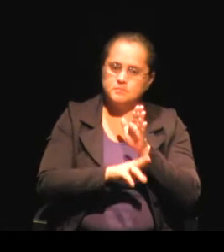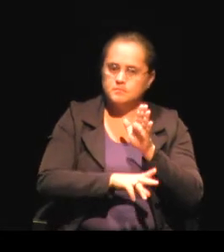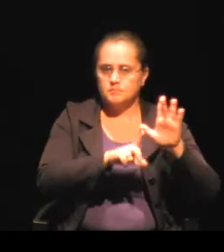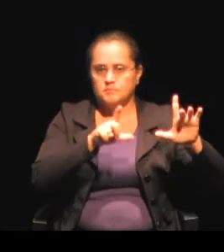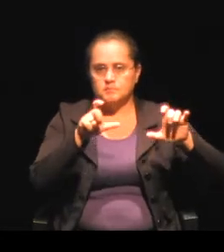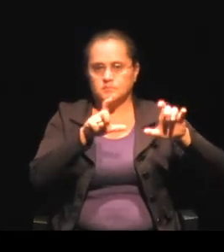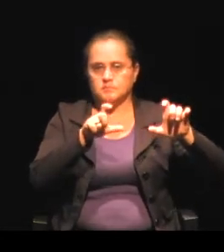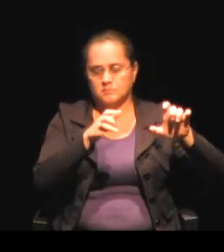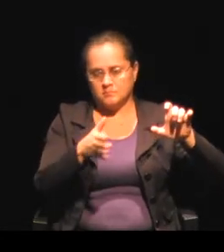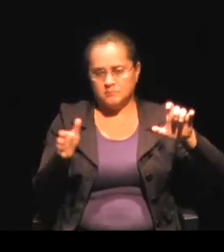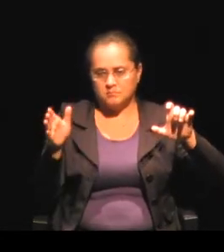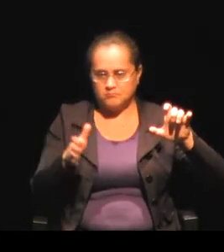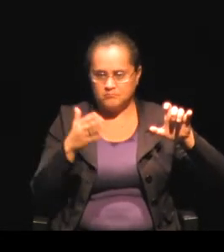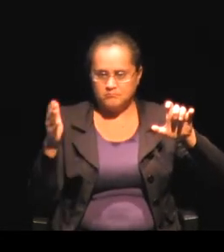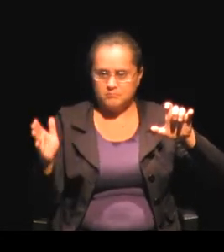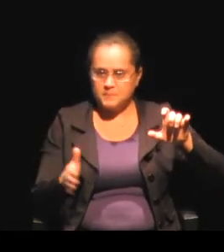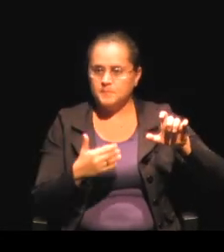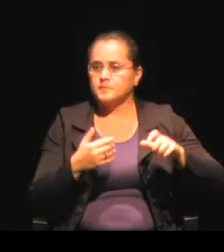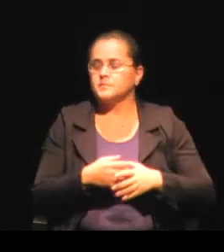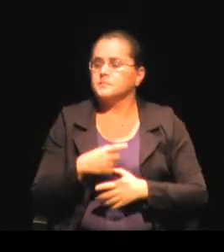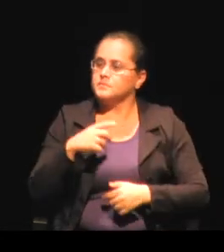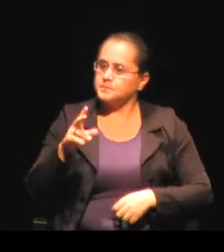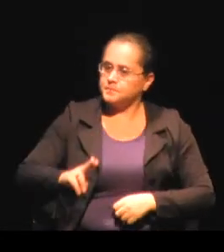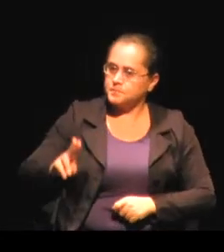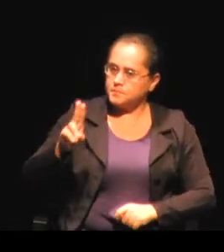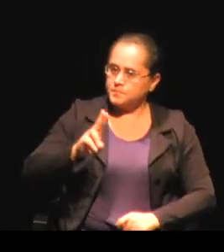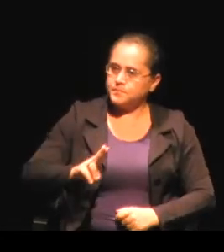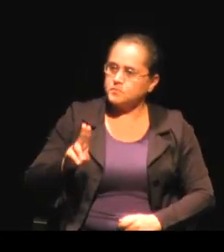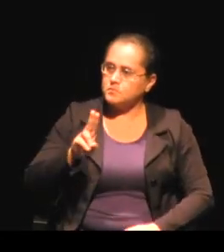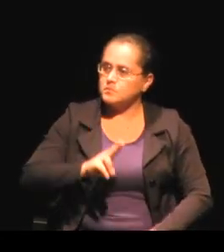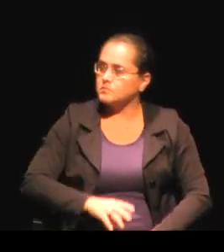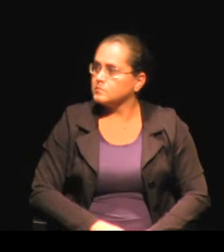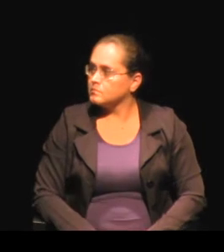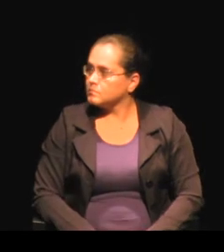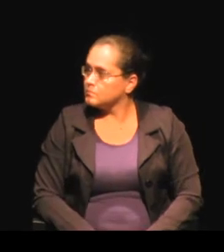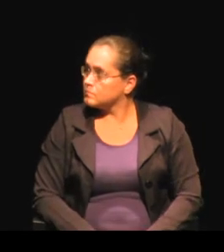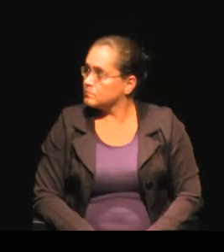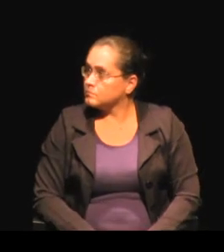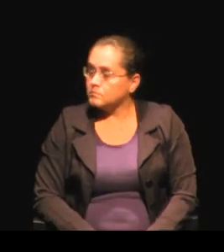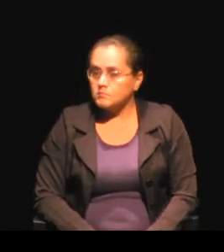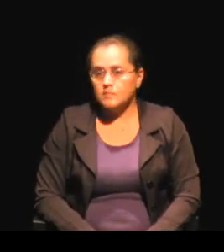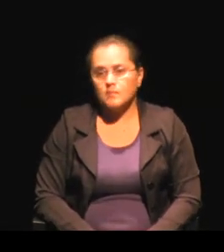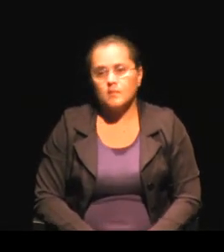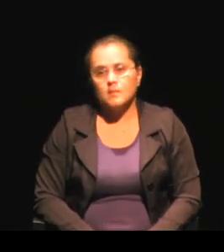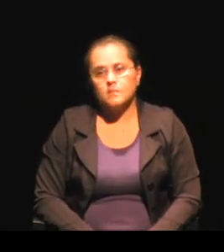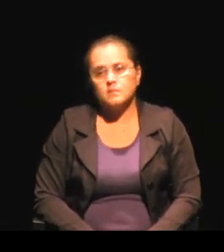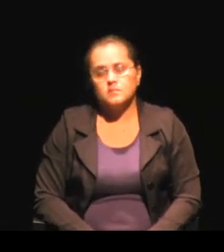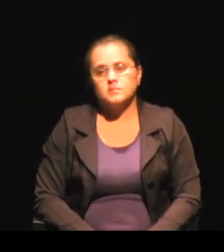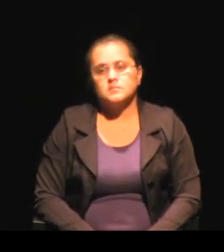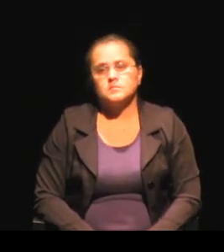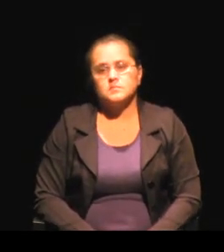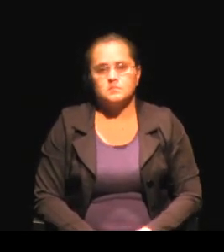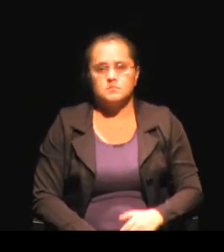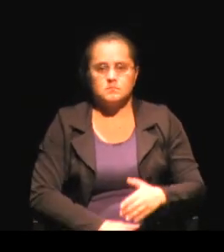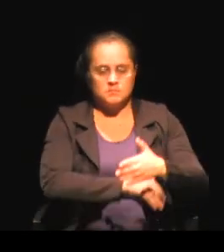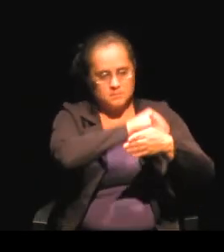E aí há várias ideias museográficas, o auditório. A gente usa, bom, não detalhes,